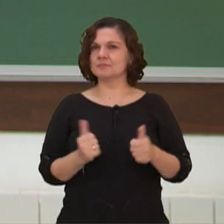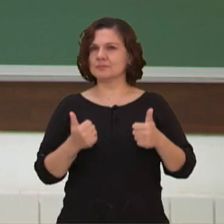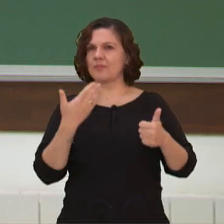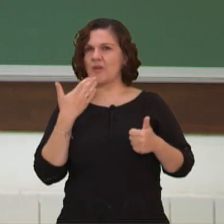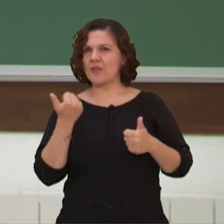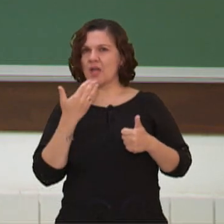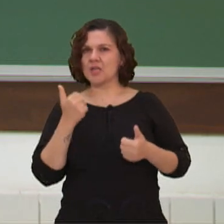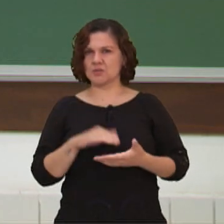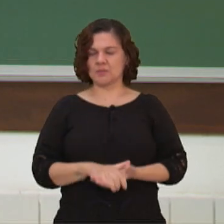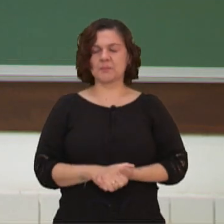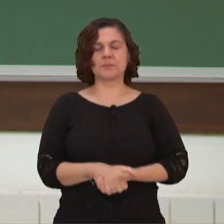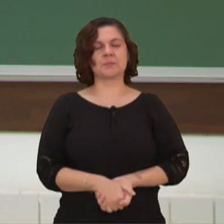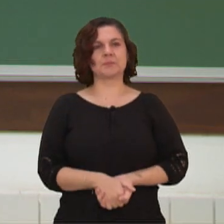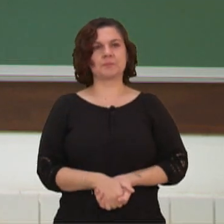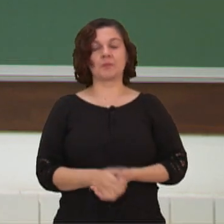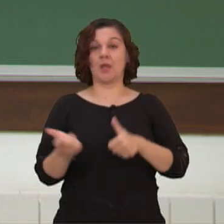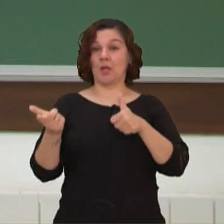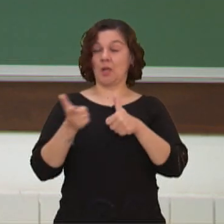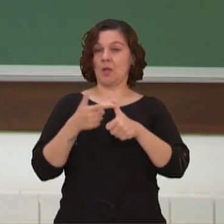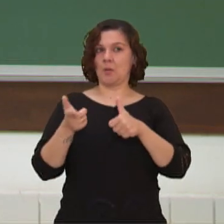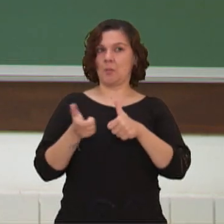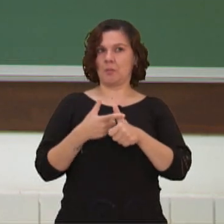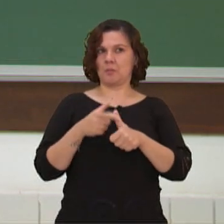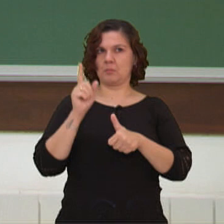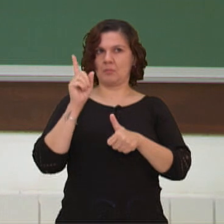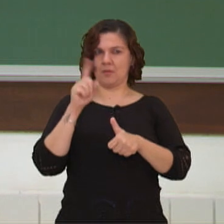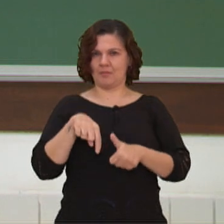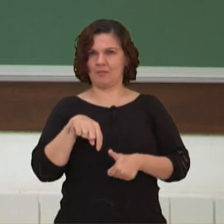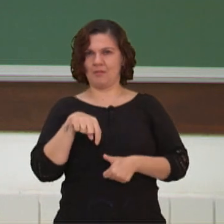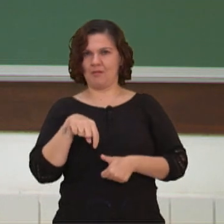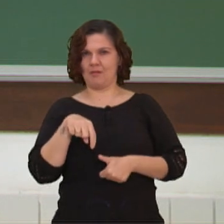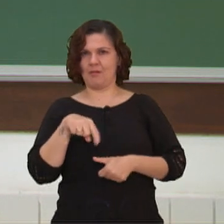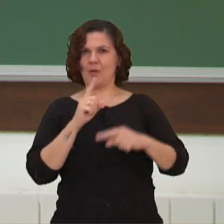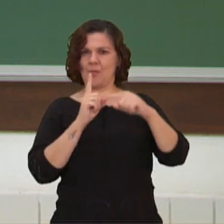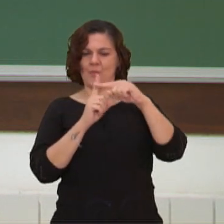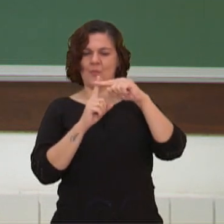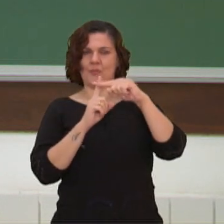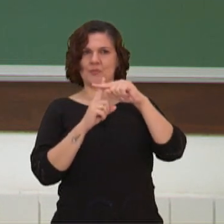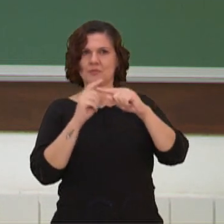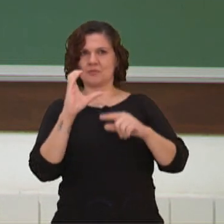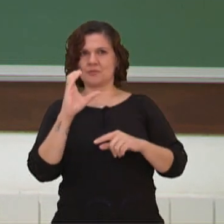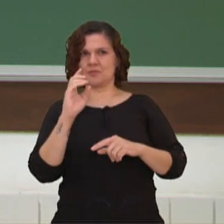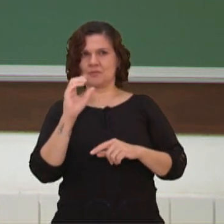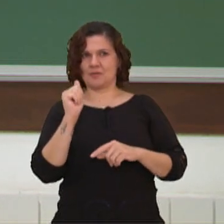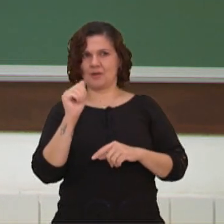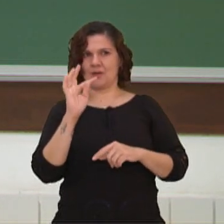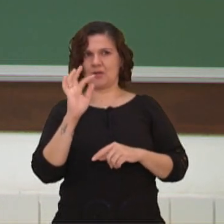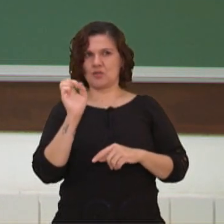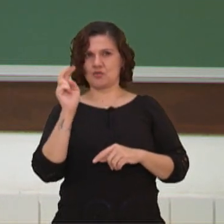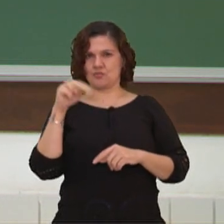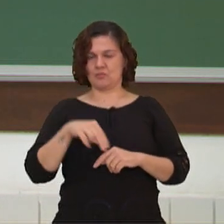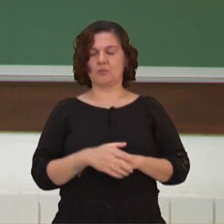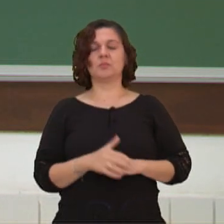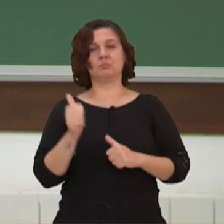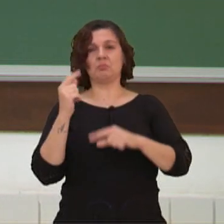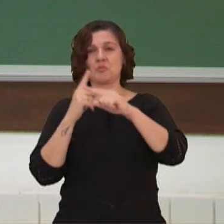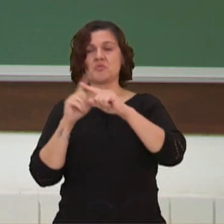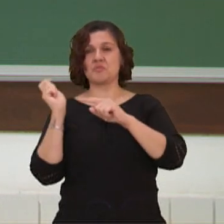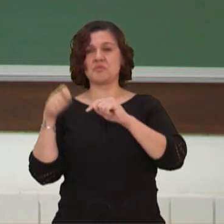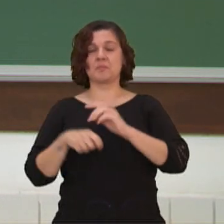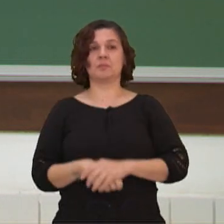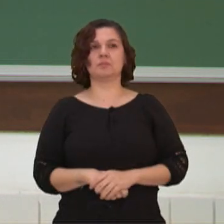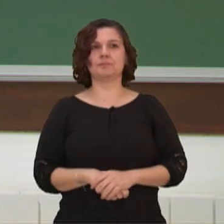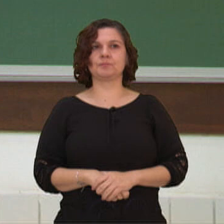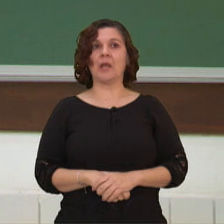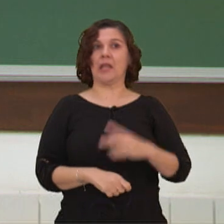Facinho, né, gente? Olha lá. Primeira opção, é um cátion. Carga positiva, cátion. Possui 2 prótons a mais